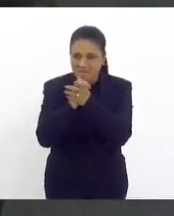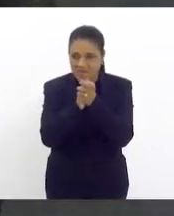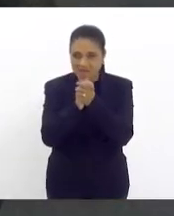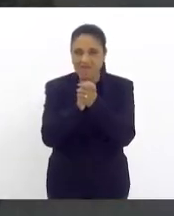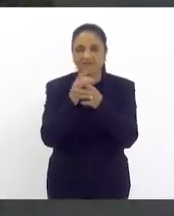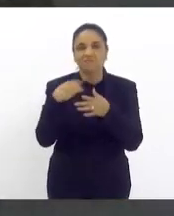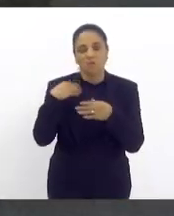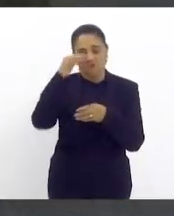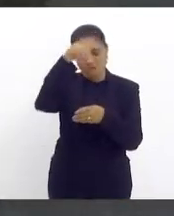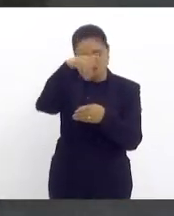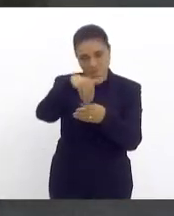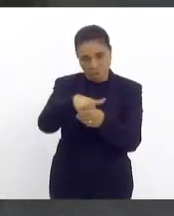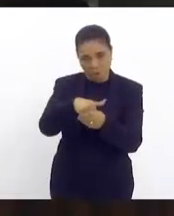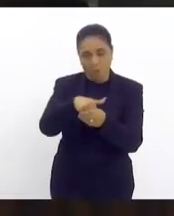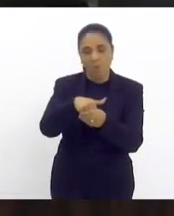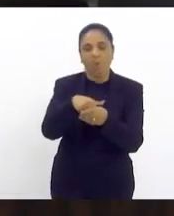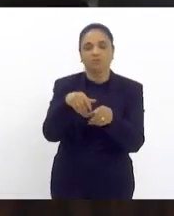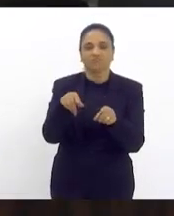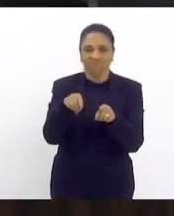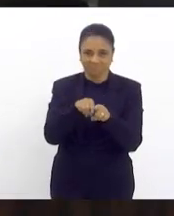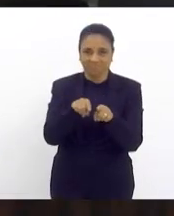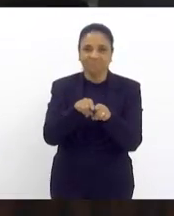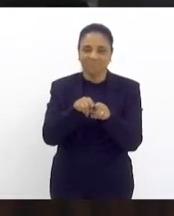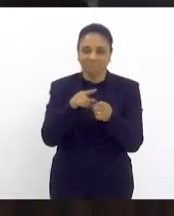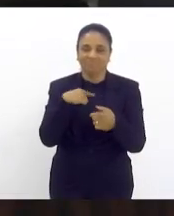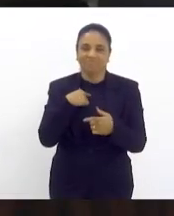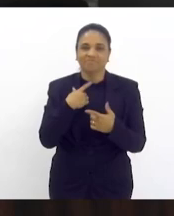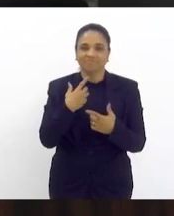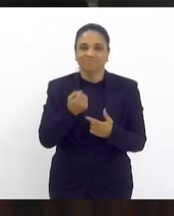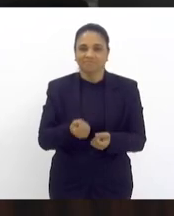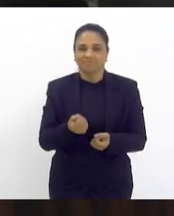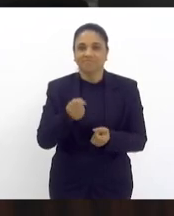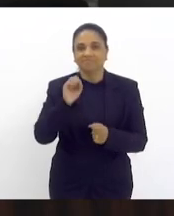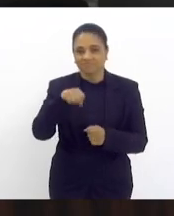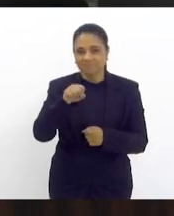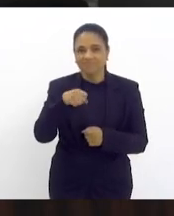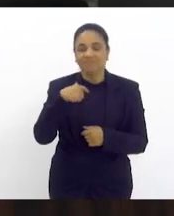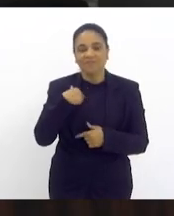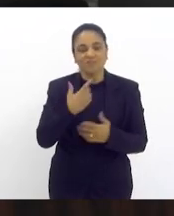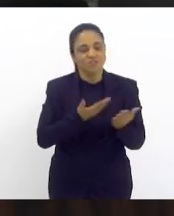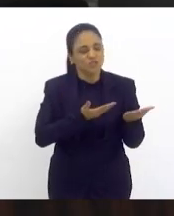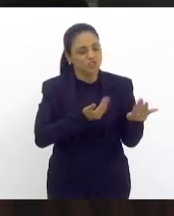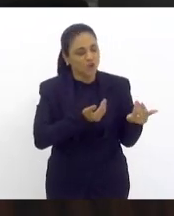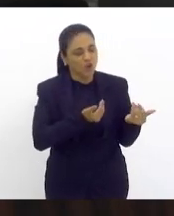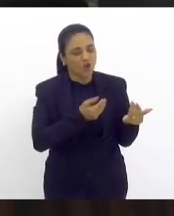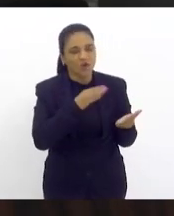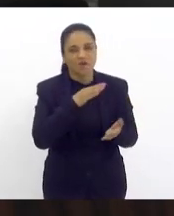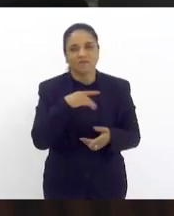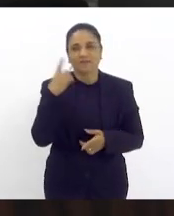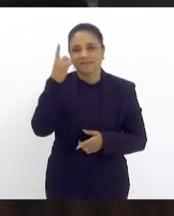voto favorável Parabéns aí jovem Deputado aí